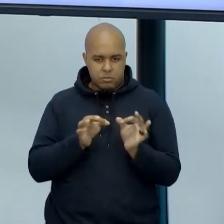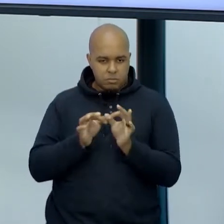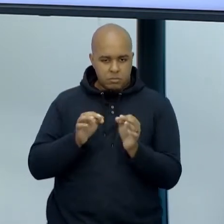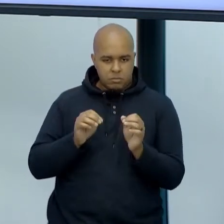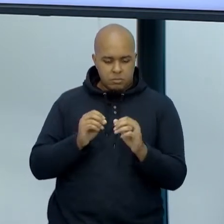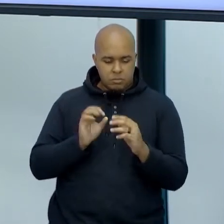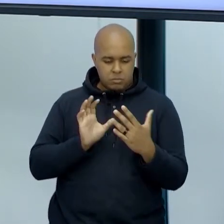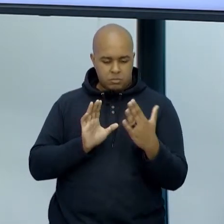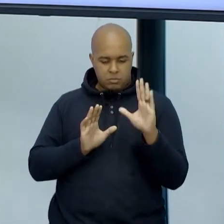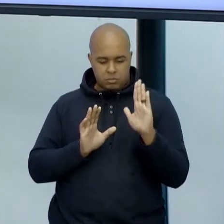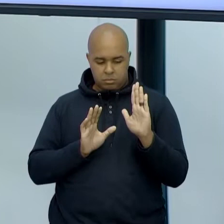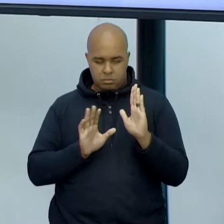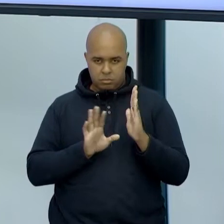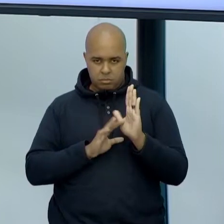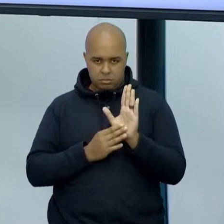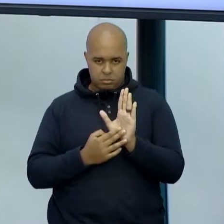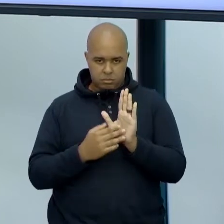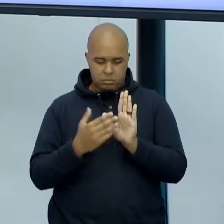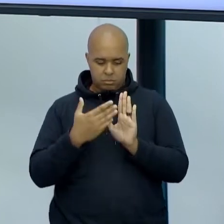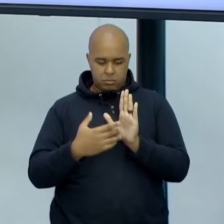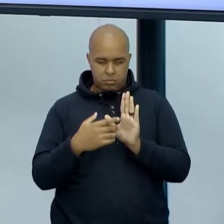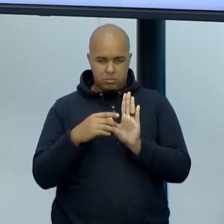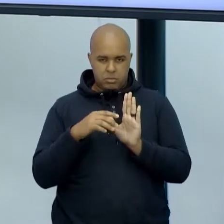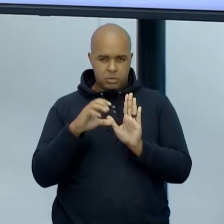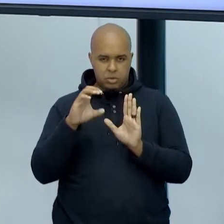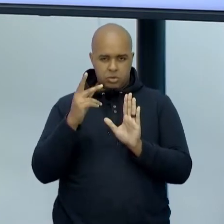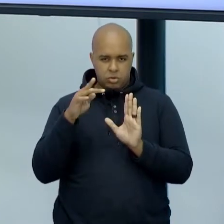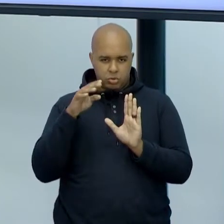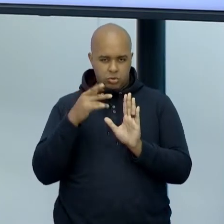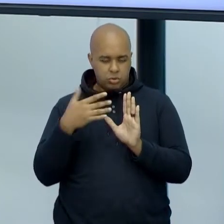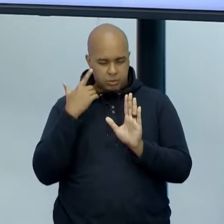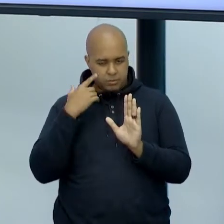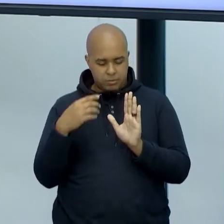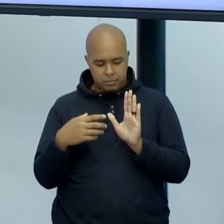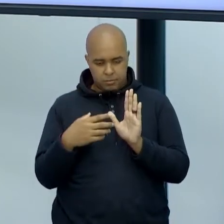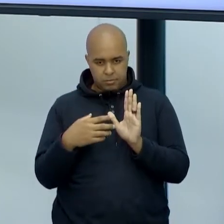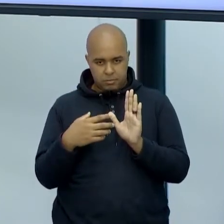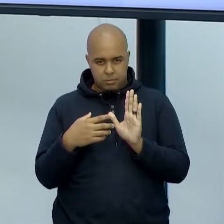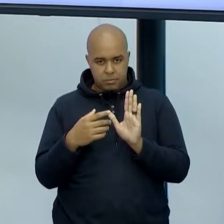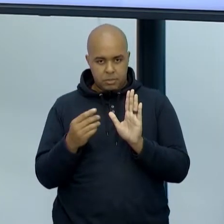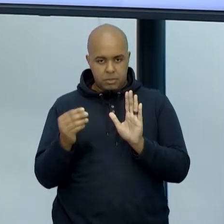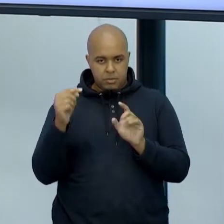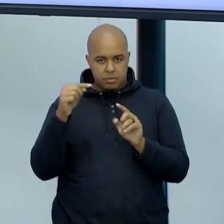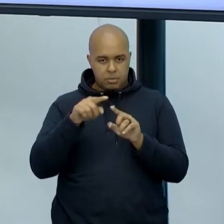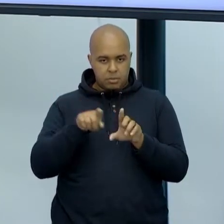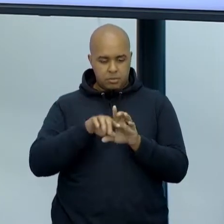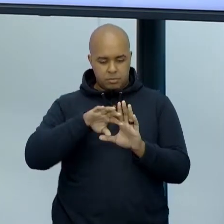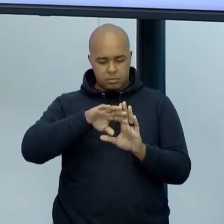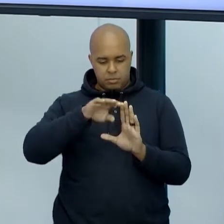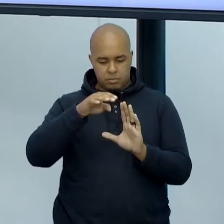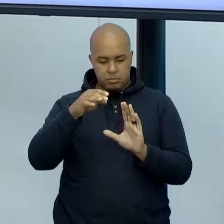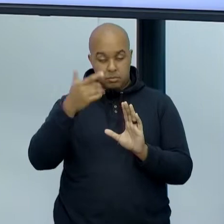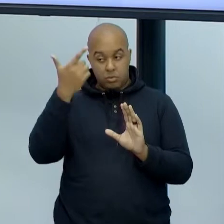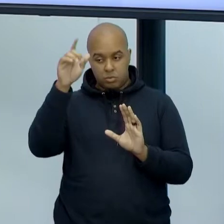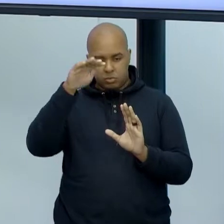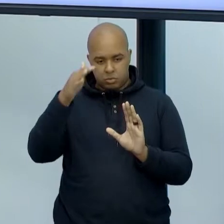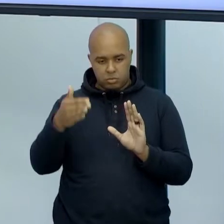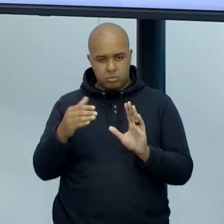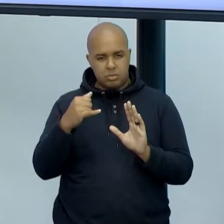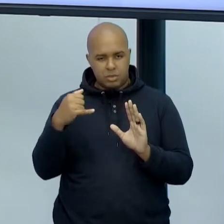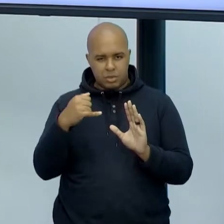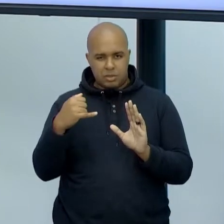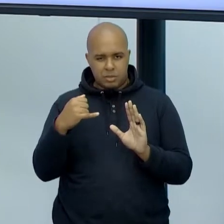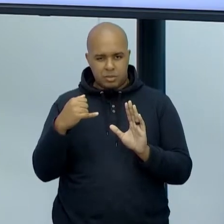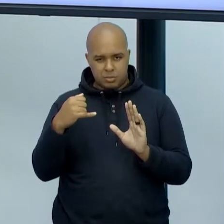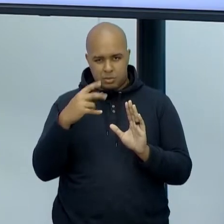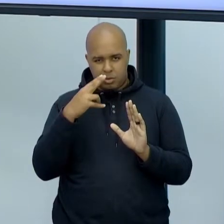frente de um tubo que tinha chumbo, radioativo, tudo mais, e colocou na outra lado um negativo, tipo um